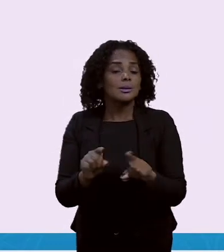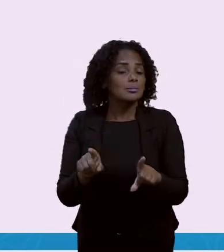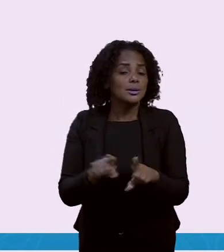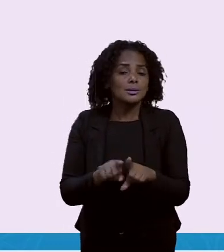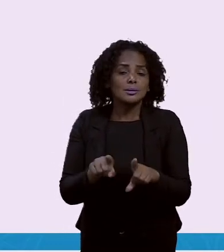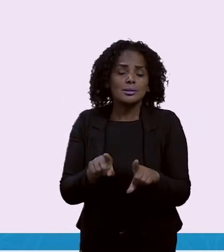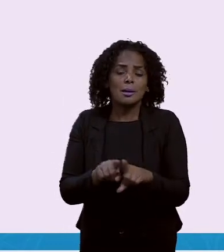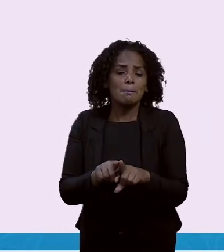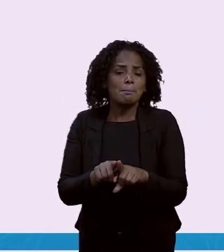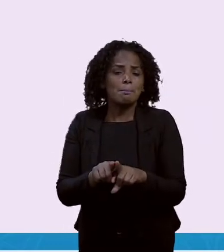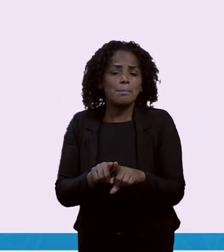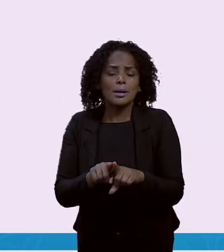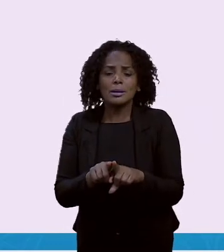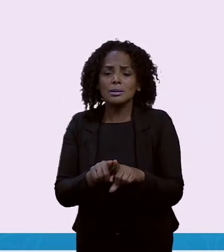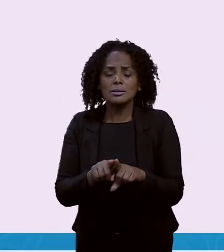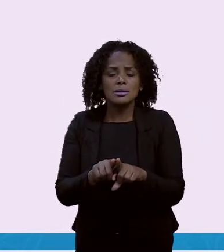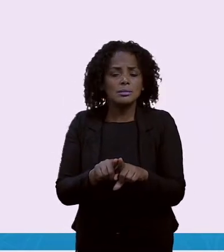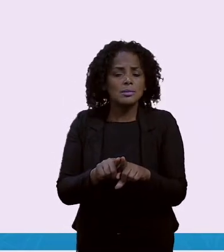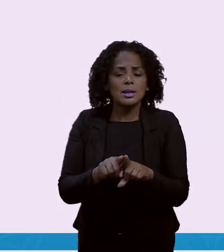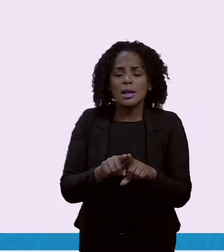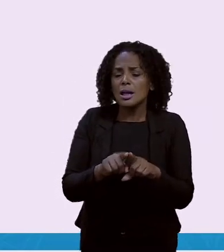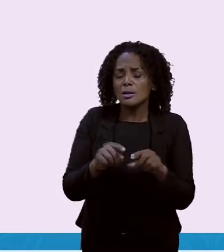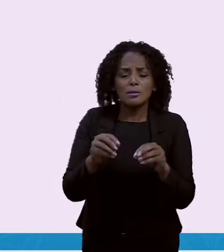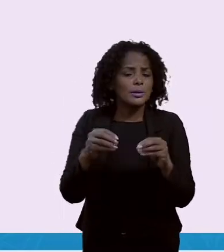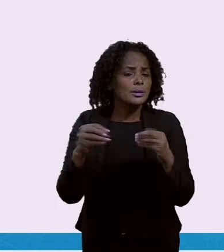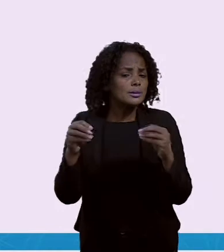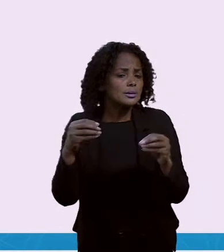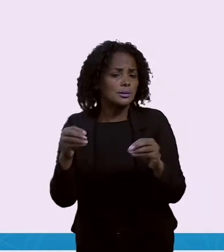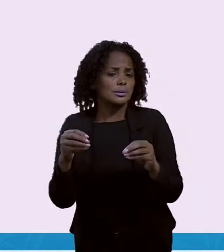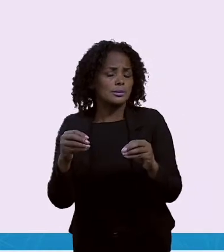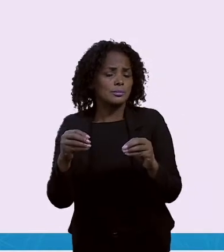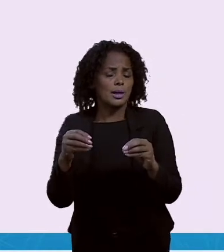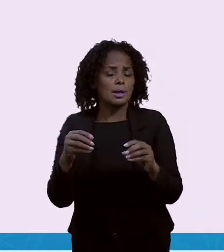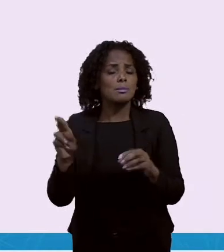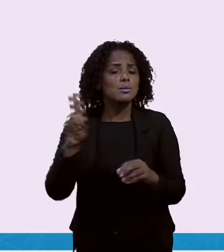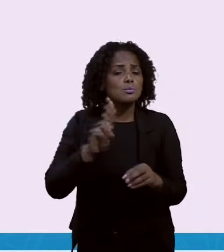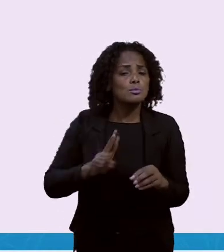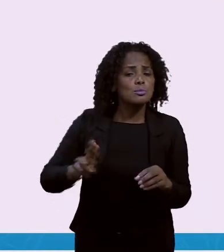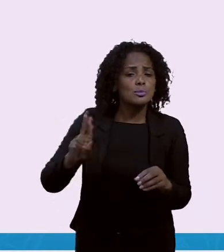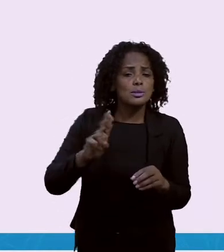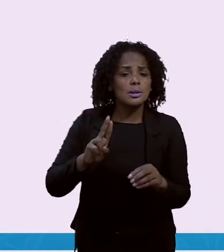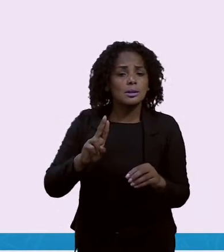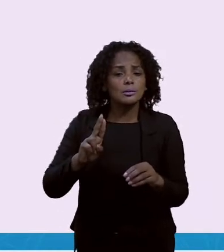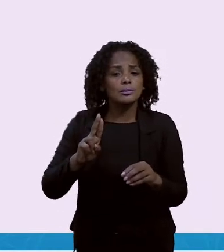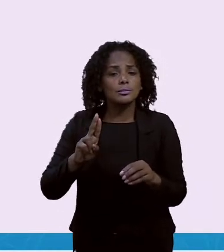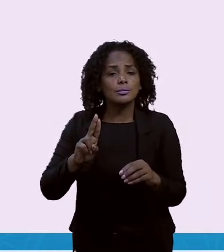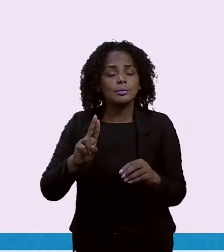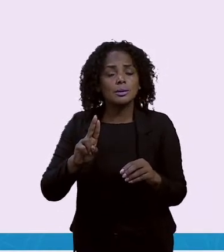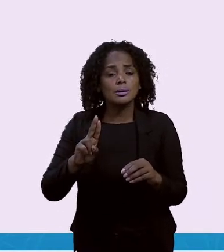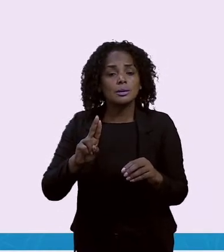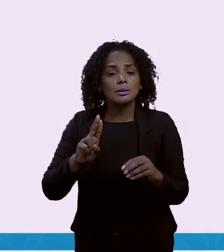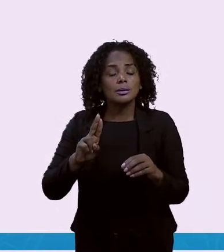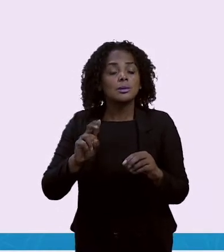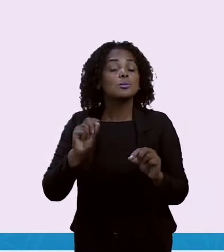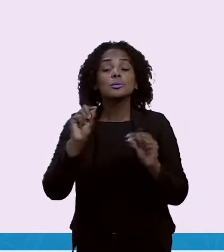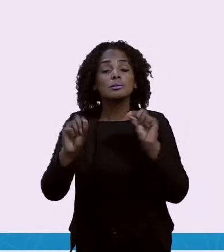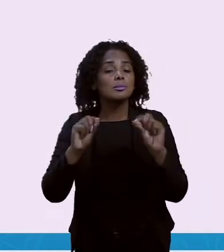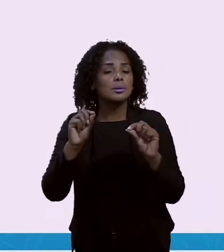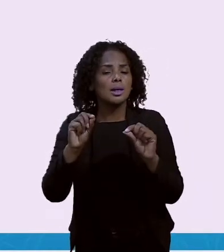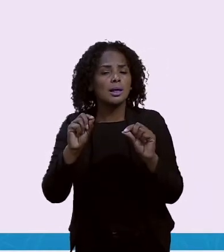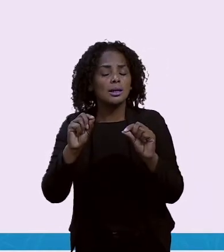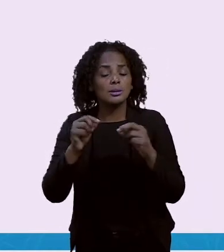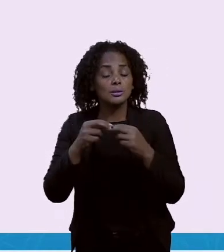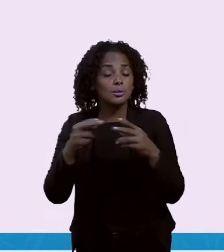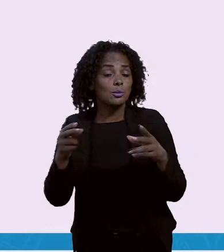flexível. Por ser uma borracha natural, ela é mais utilizada em produtos que visam a nossa saúde, que está